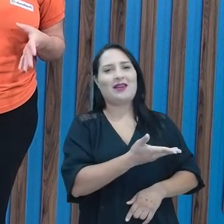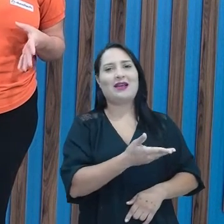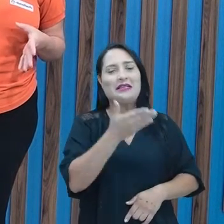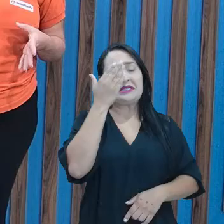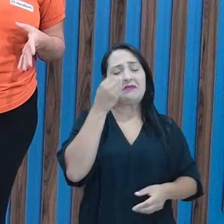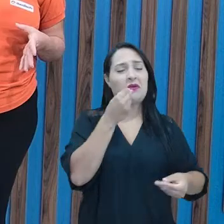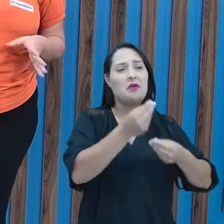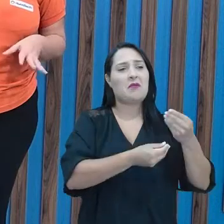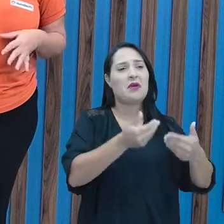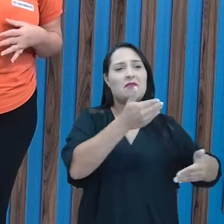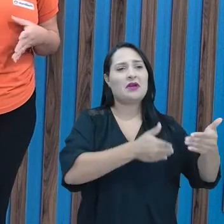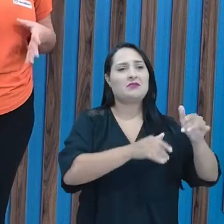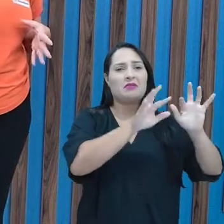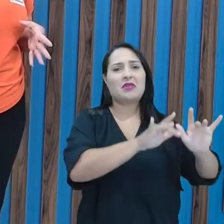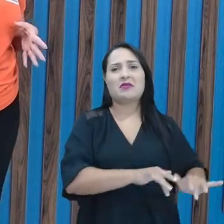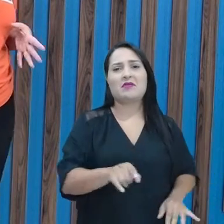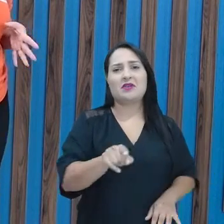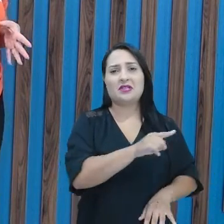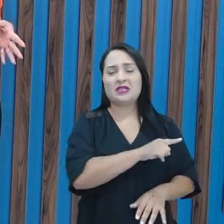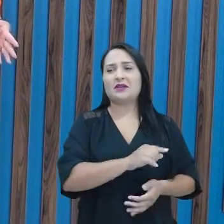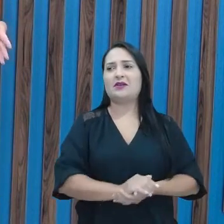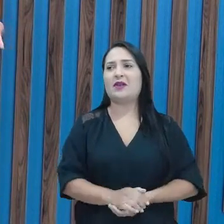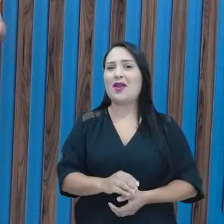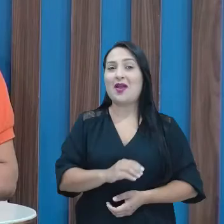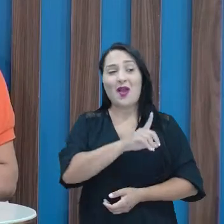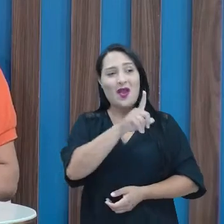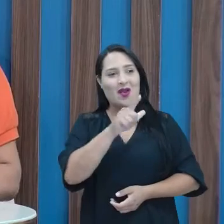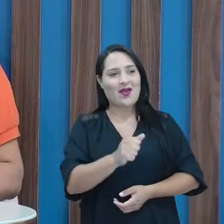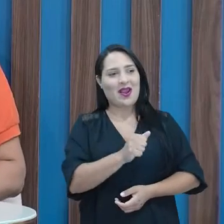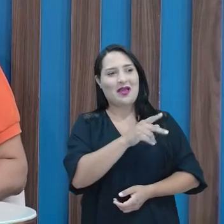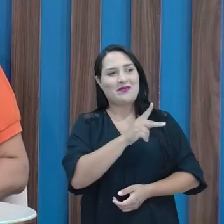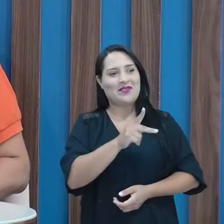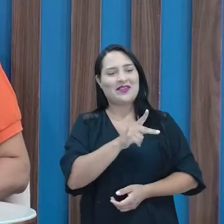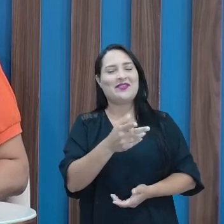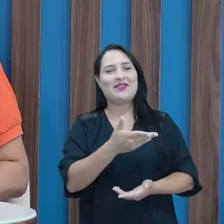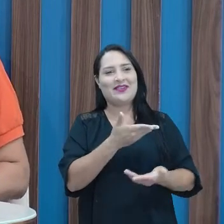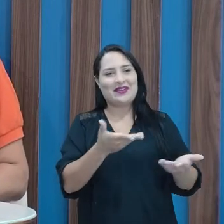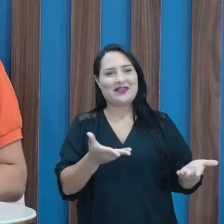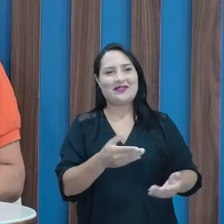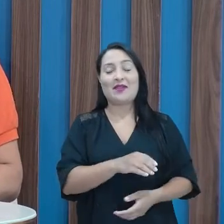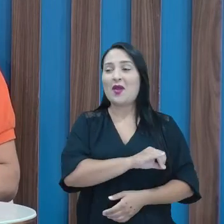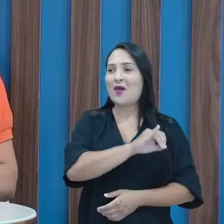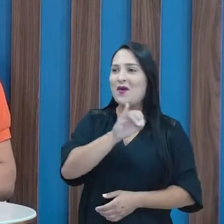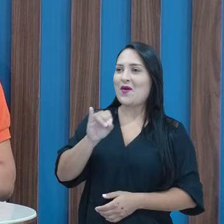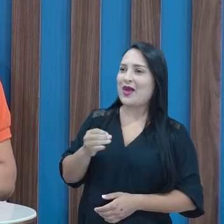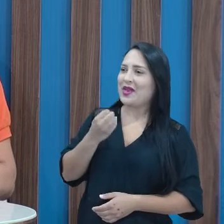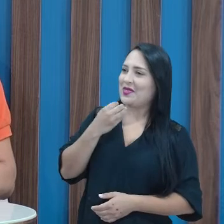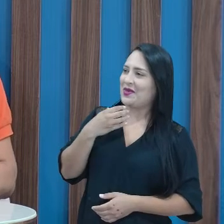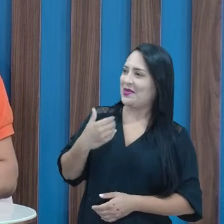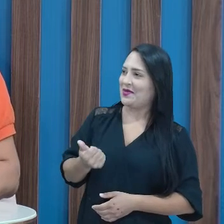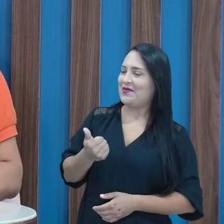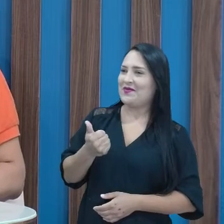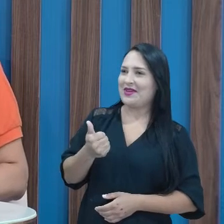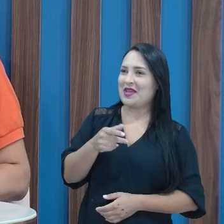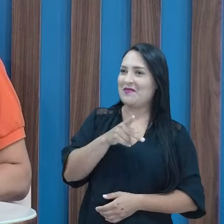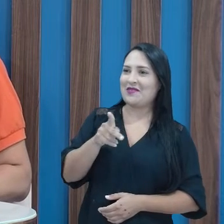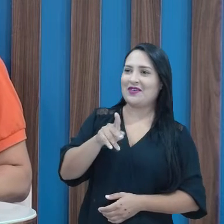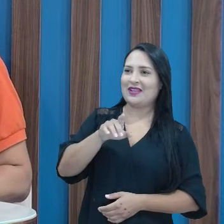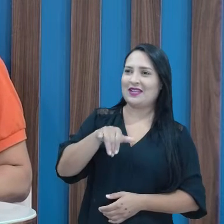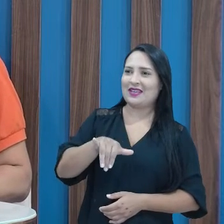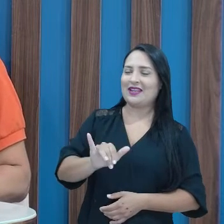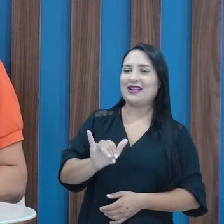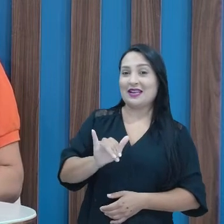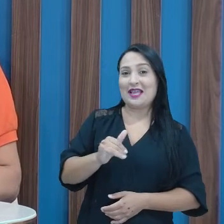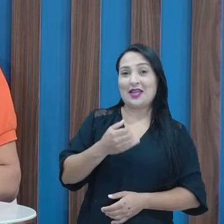de vocês aí. Olá, professora Verônica. Oi, tudo bom, professora Eli? Tudo